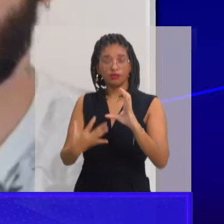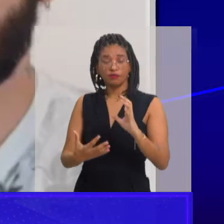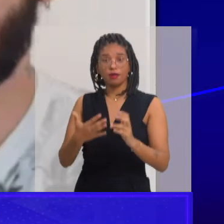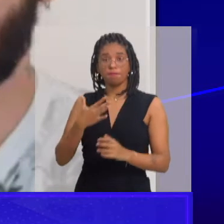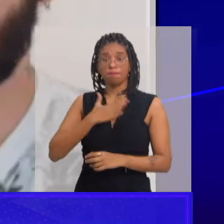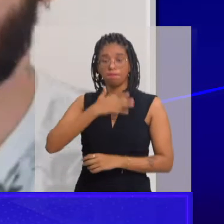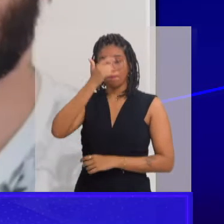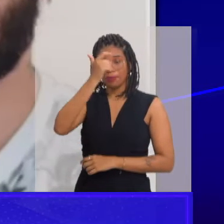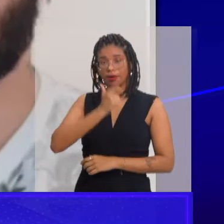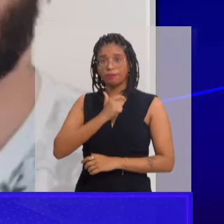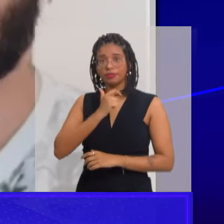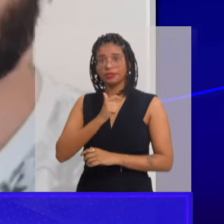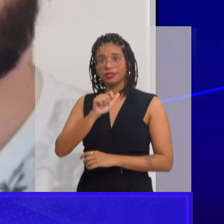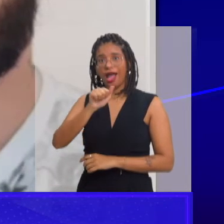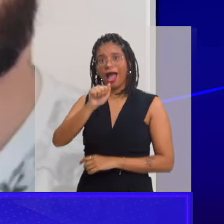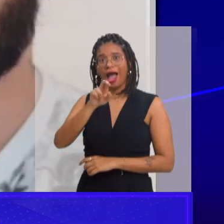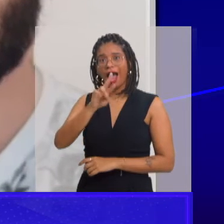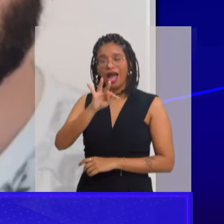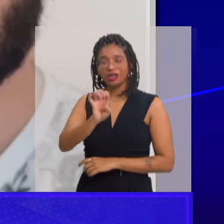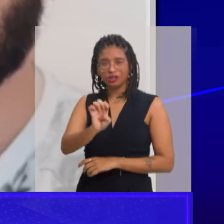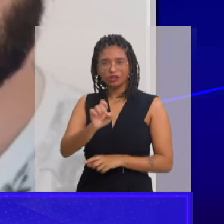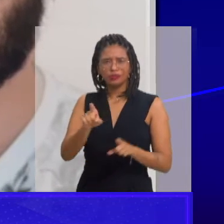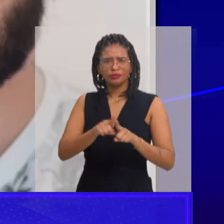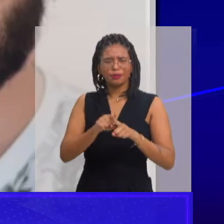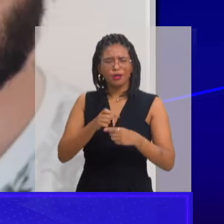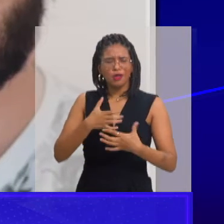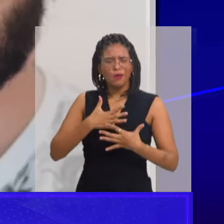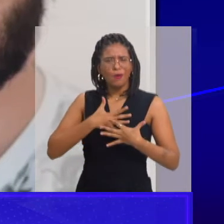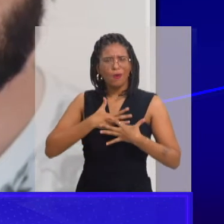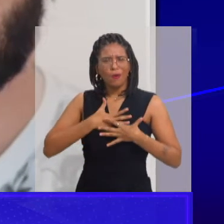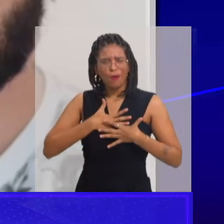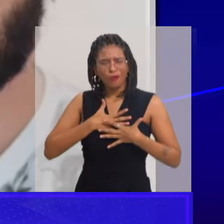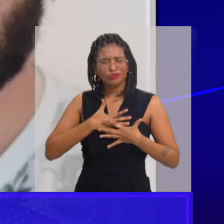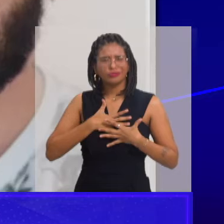A visão que você tem da arte, qual é essa visão?